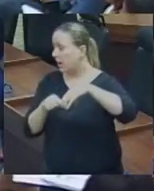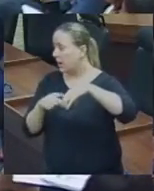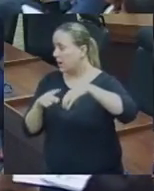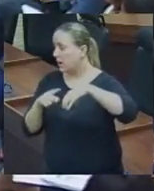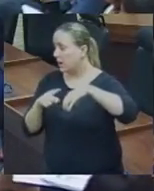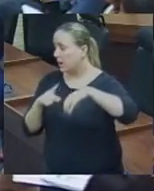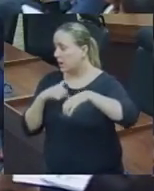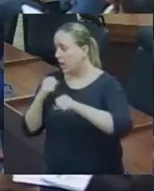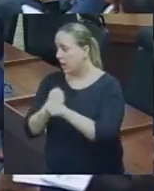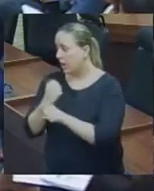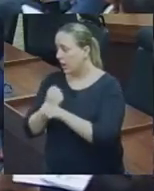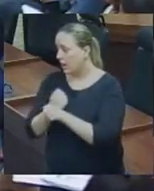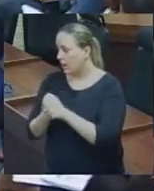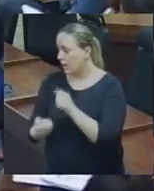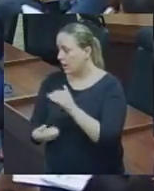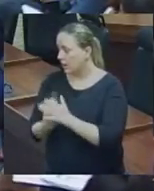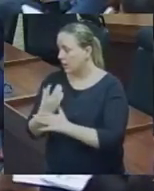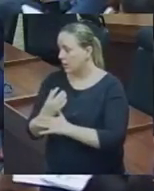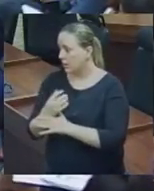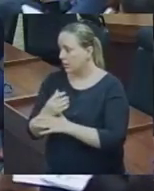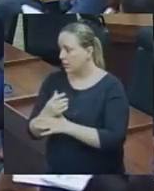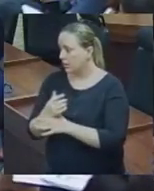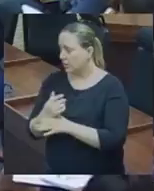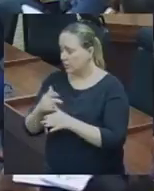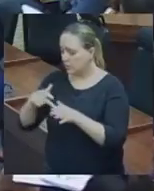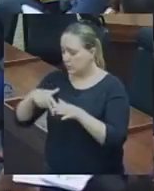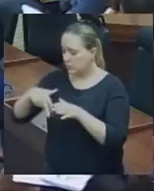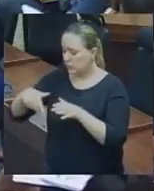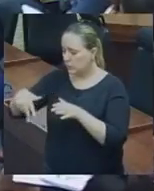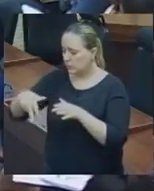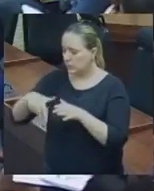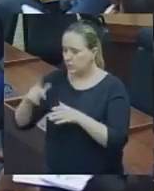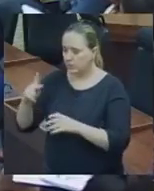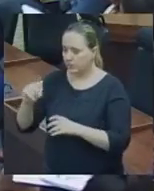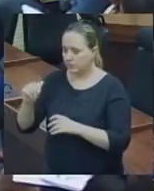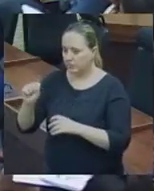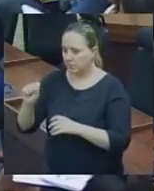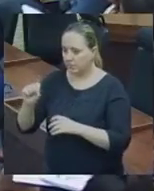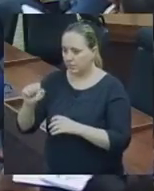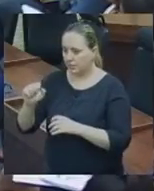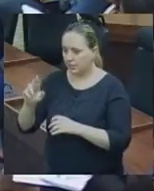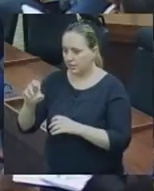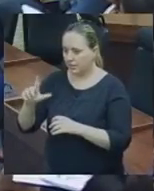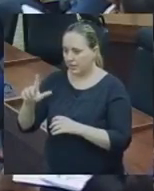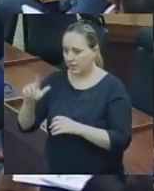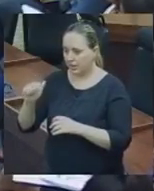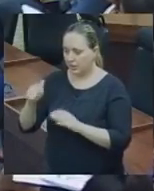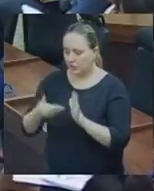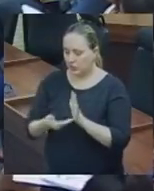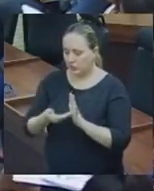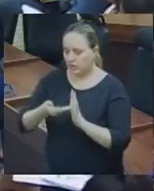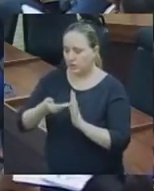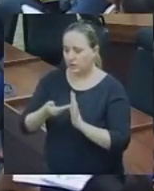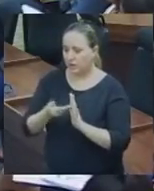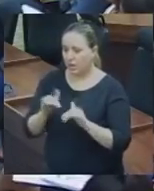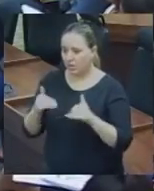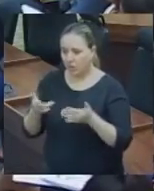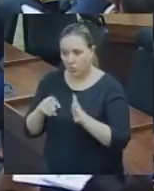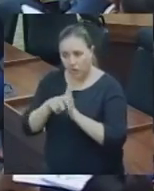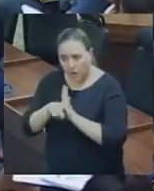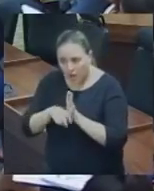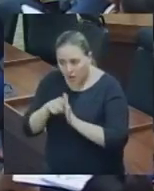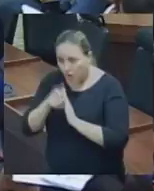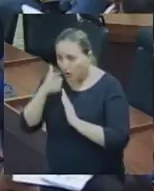construíram é passarelas leva elevadas assim durante todo o percurso então cadeirante